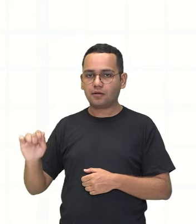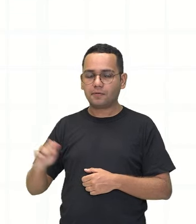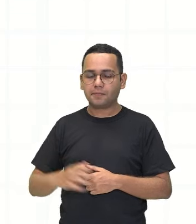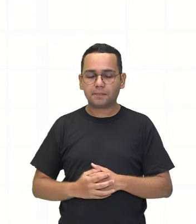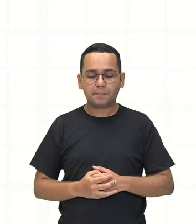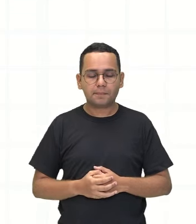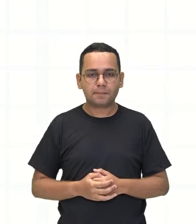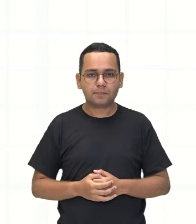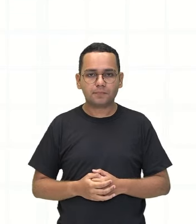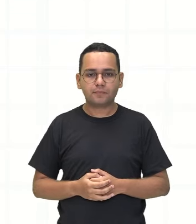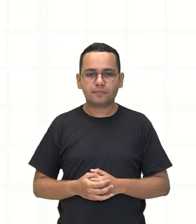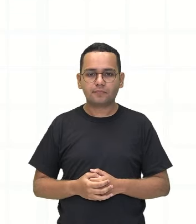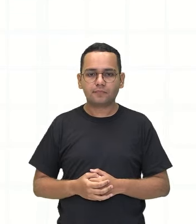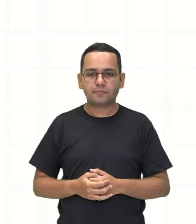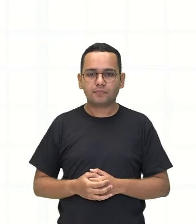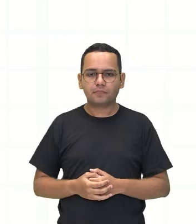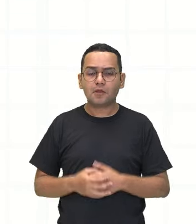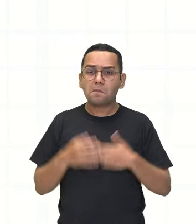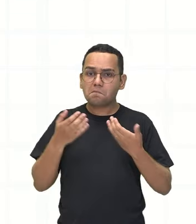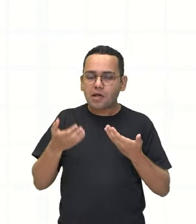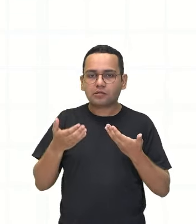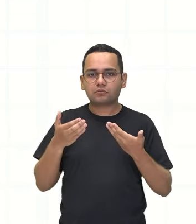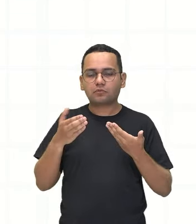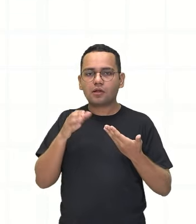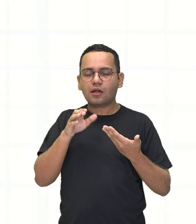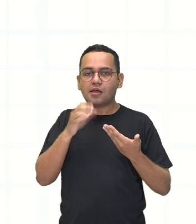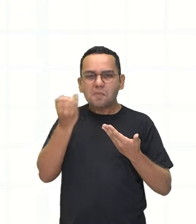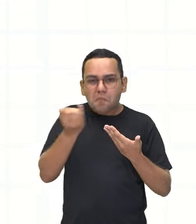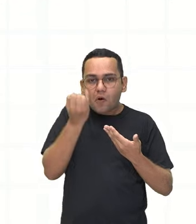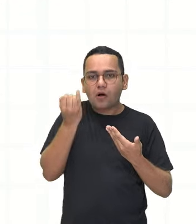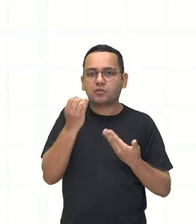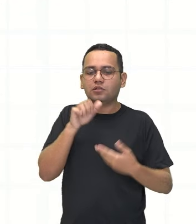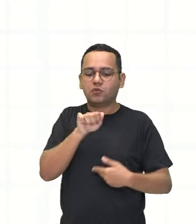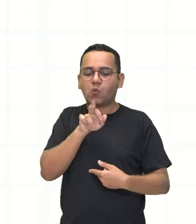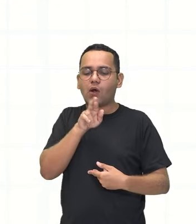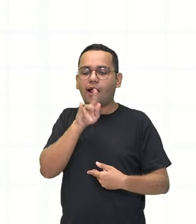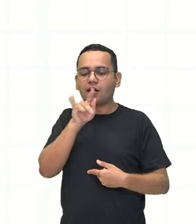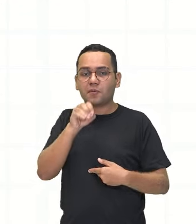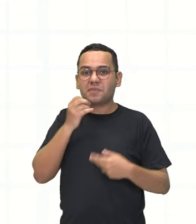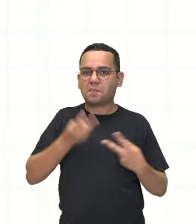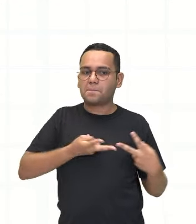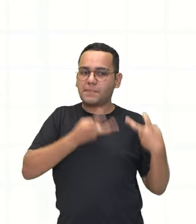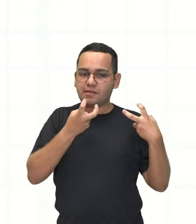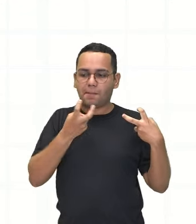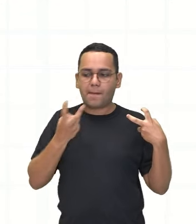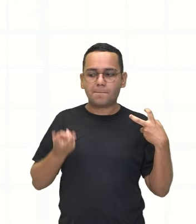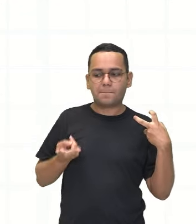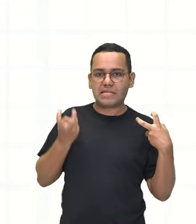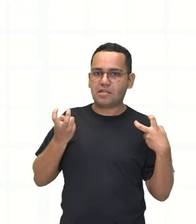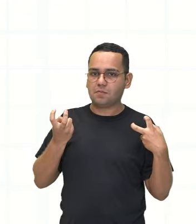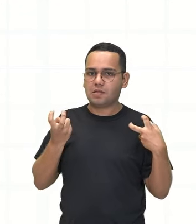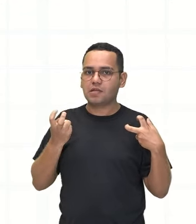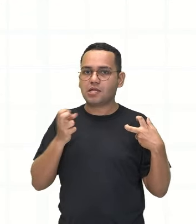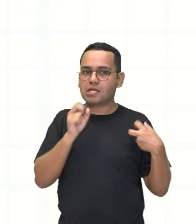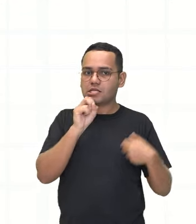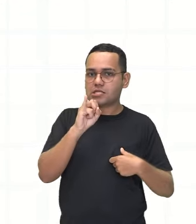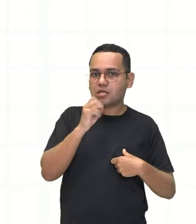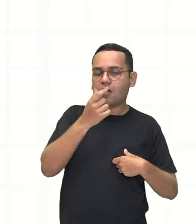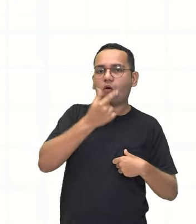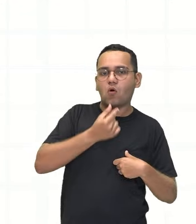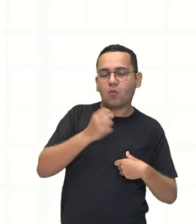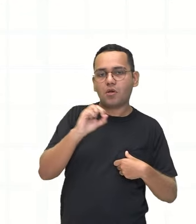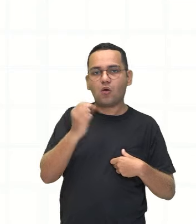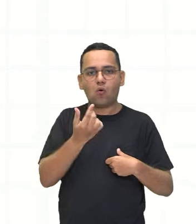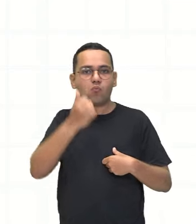aqui o artigo ele vai ter uma importância para que a gente consiga identificar, né, se é masculino ou